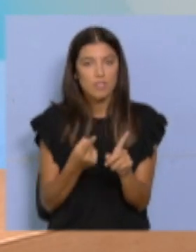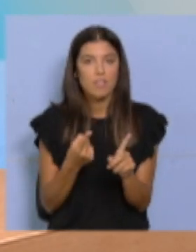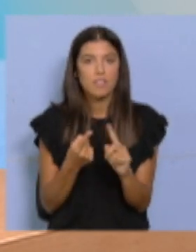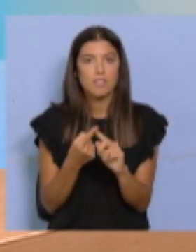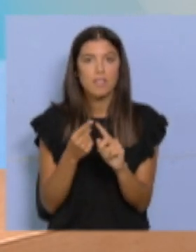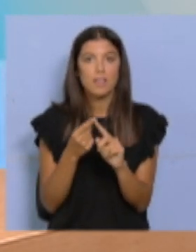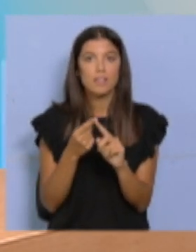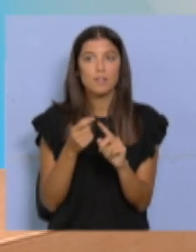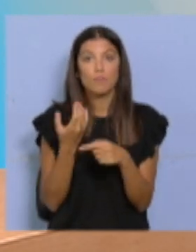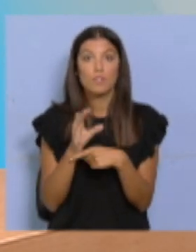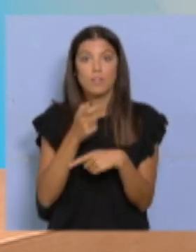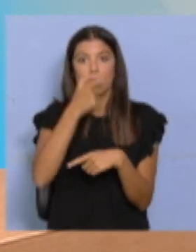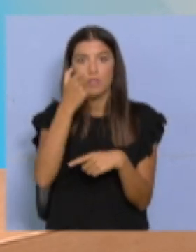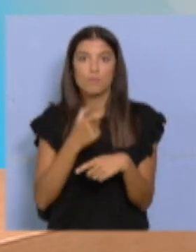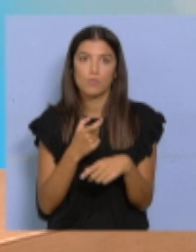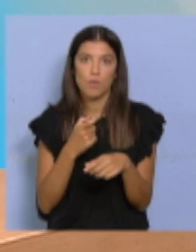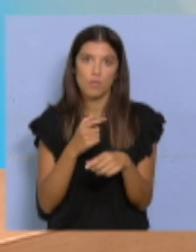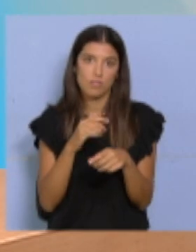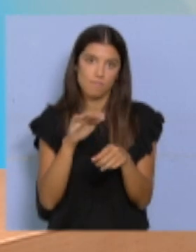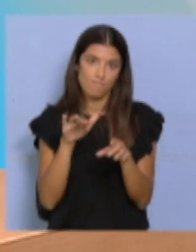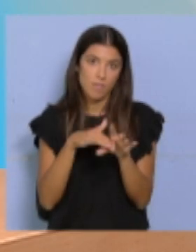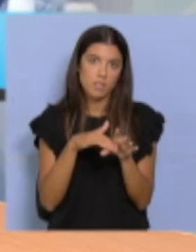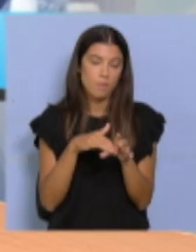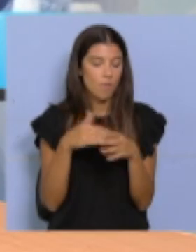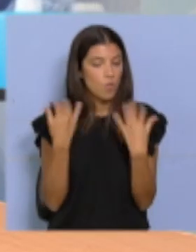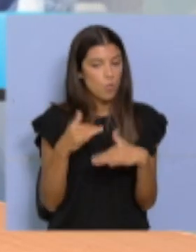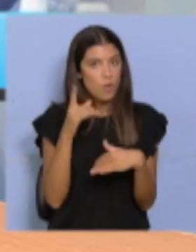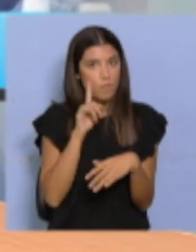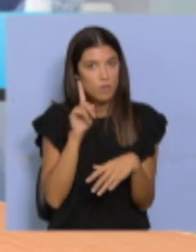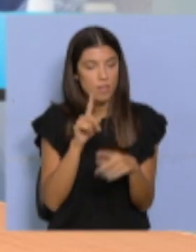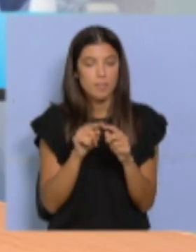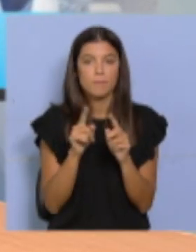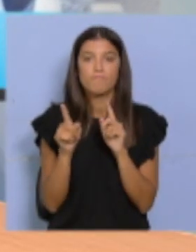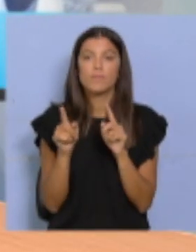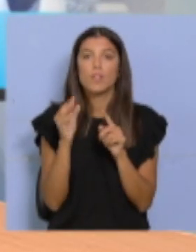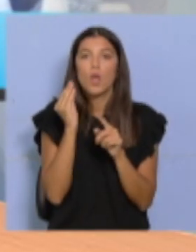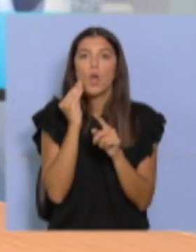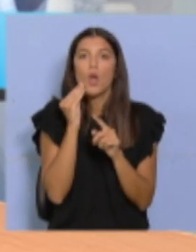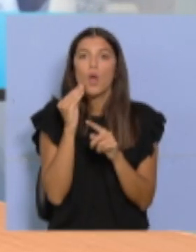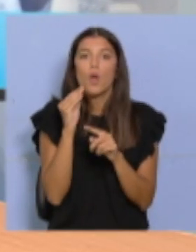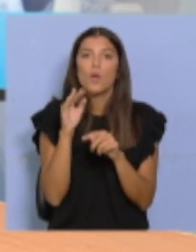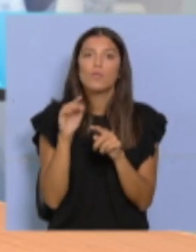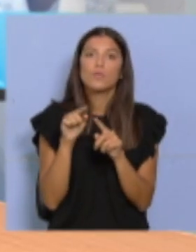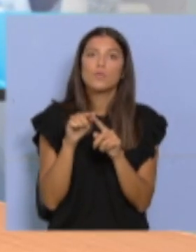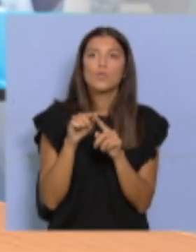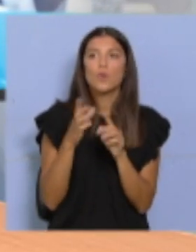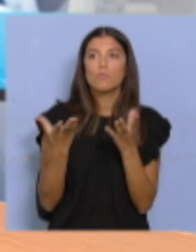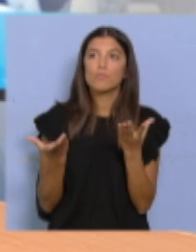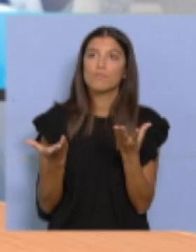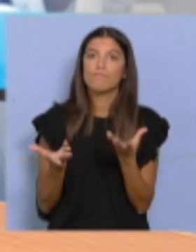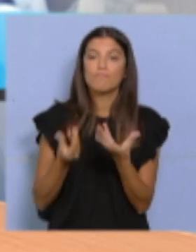papel dos leigos era essencial. Não é? Que pontos foi necessário ir fazendo entre a cultura europeia e a cultura